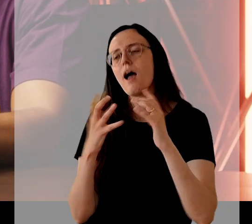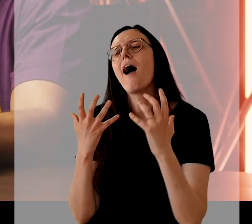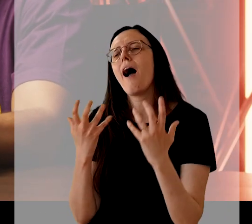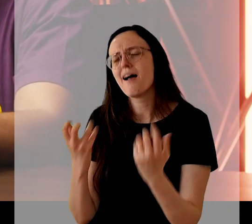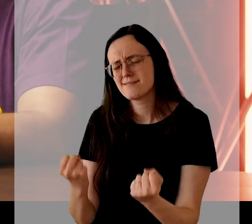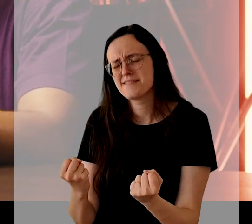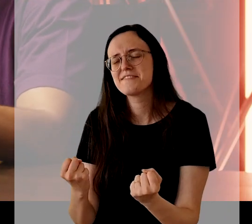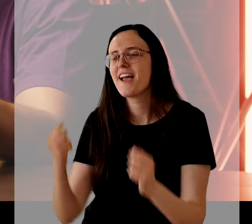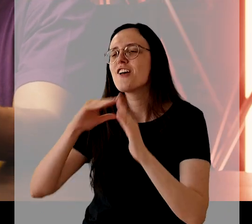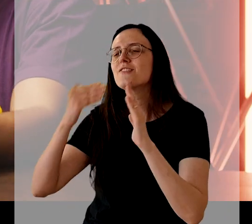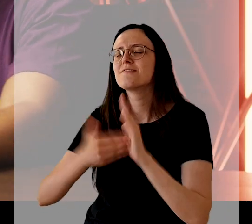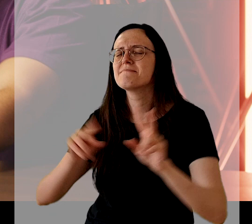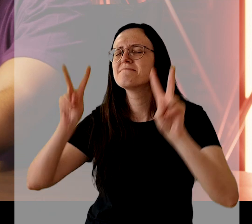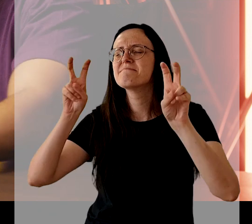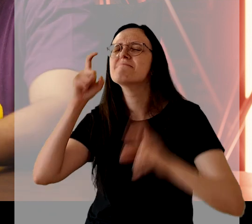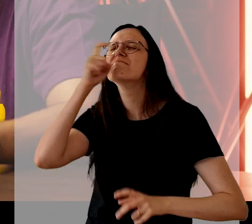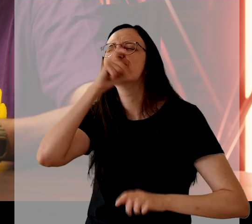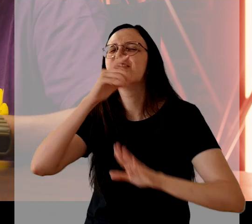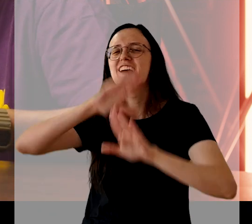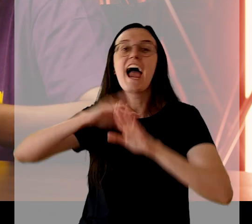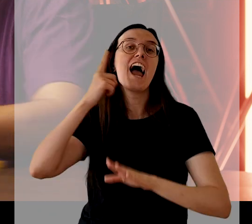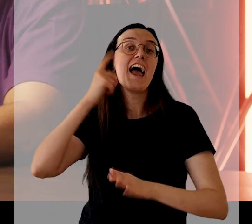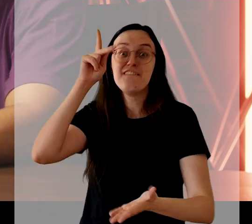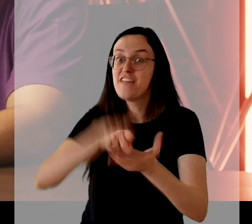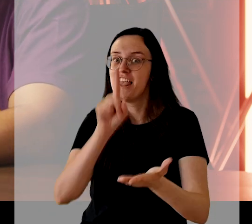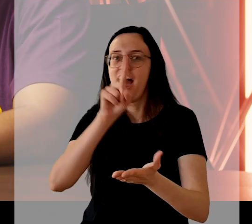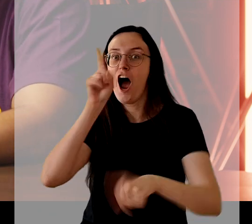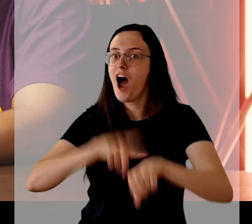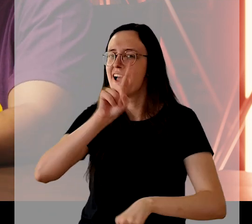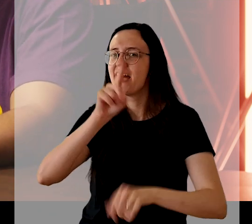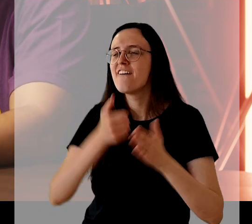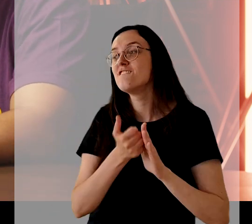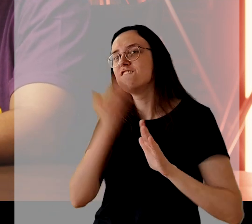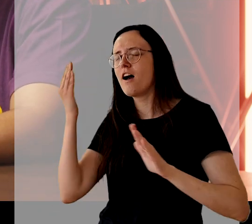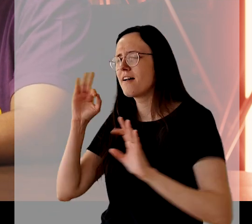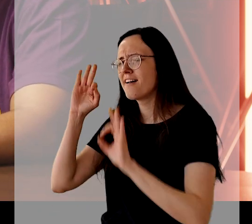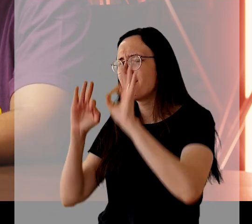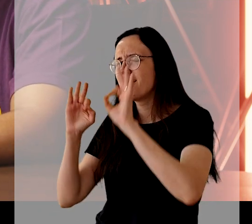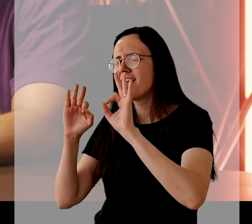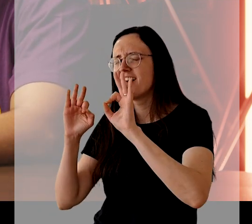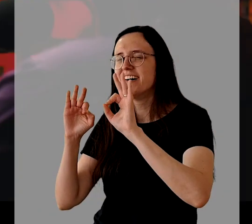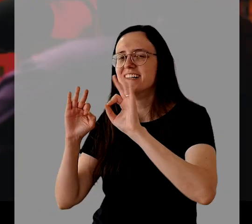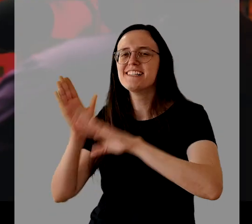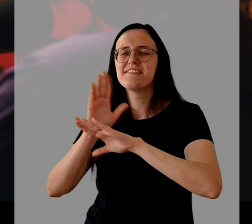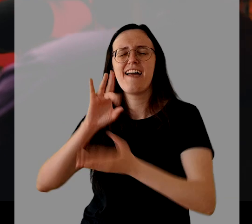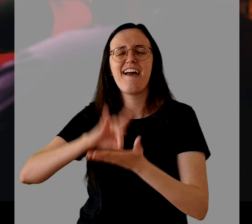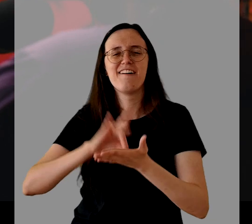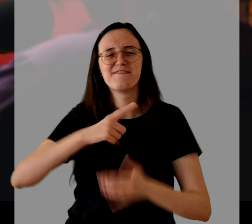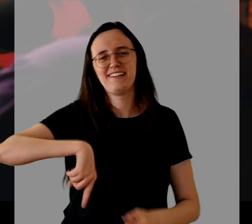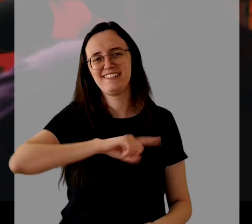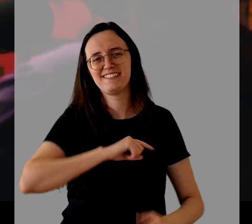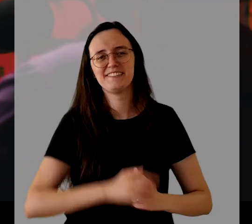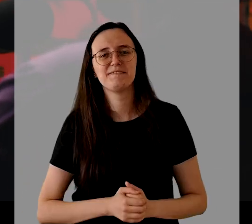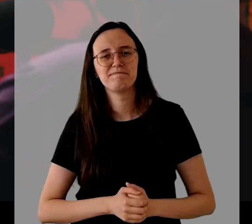cérebro compre que toda essa mentira, essa história que o som conta, que é o cinema, se torne